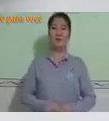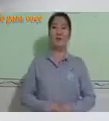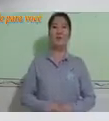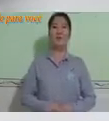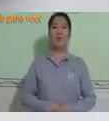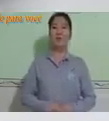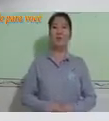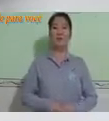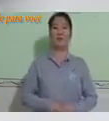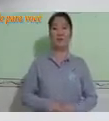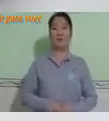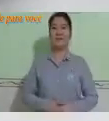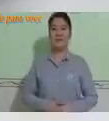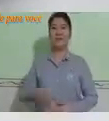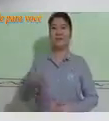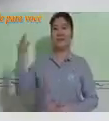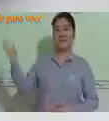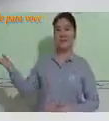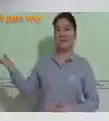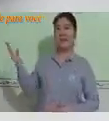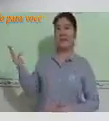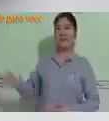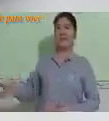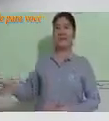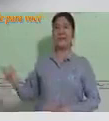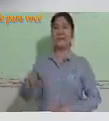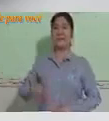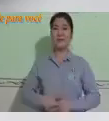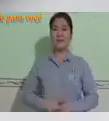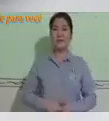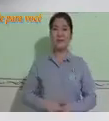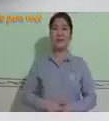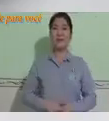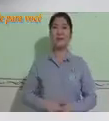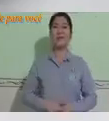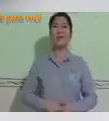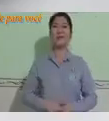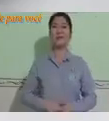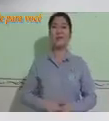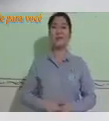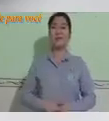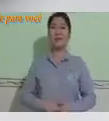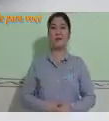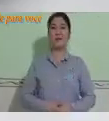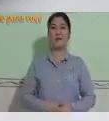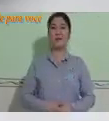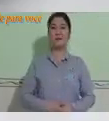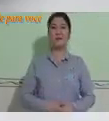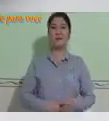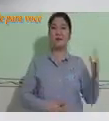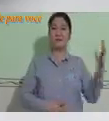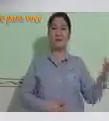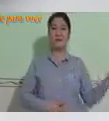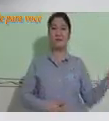A N T P A R A R A L I Z A R A T V I D A D S A M Q U E G A R A L M A